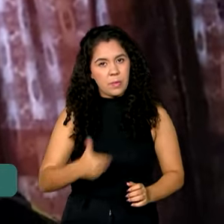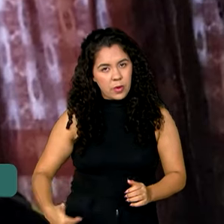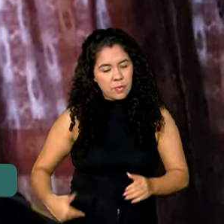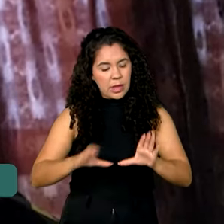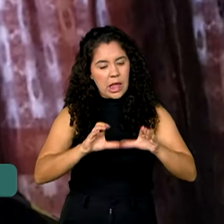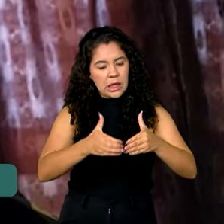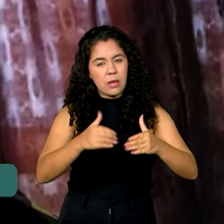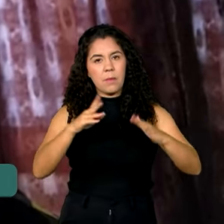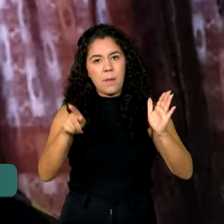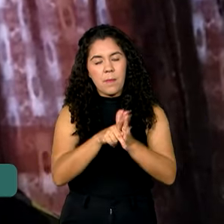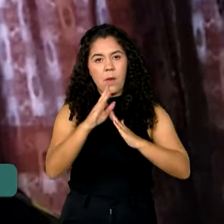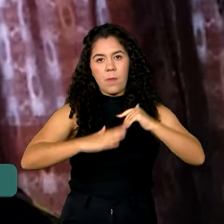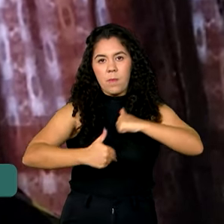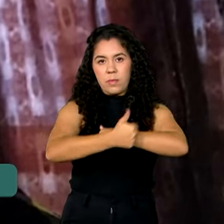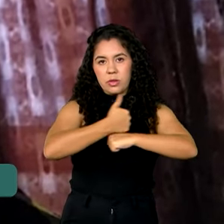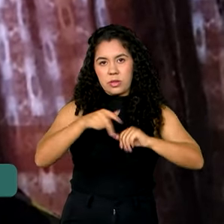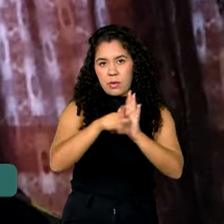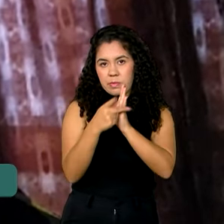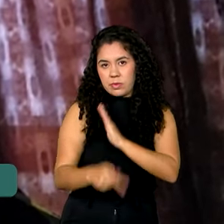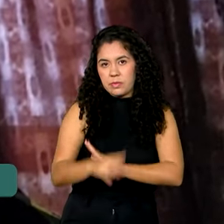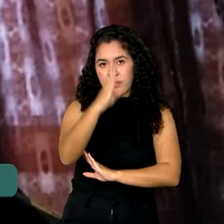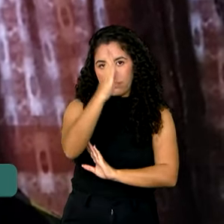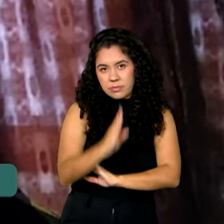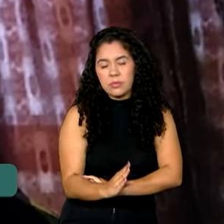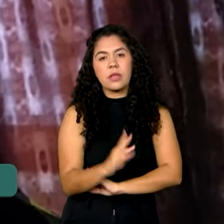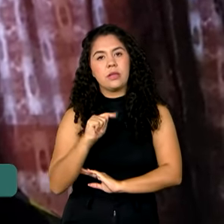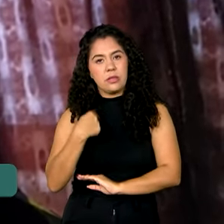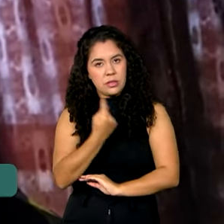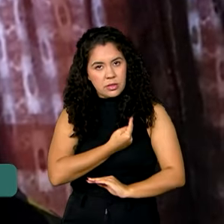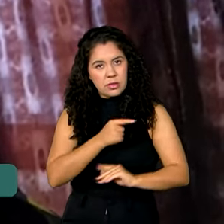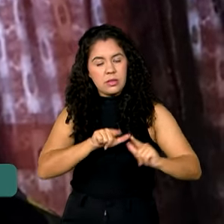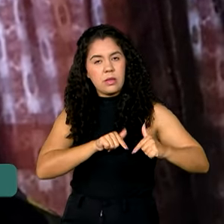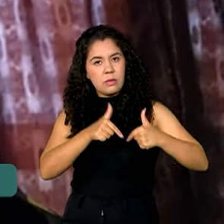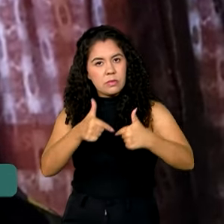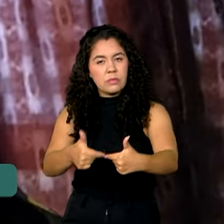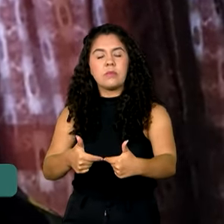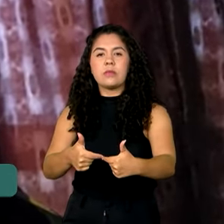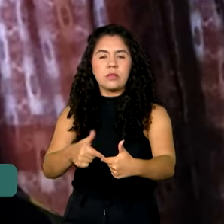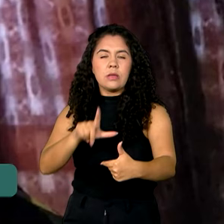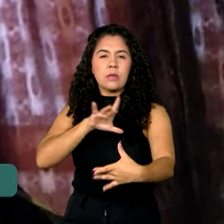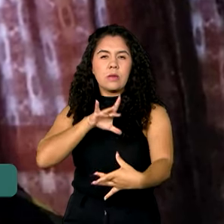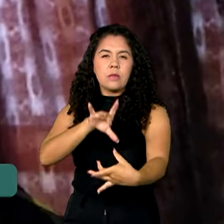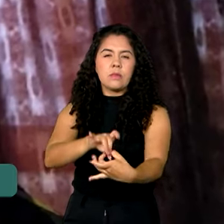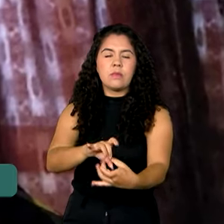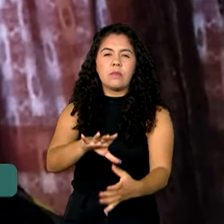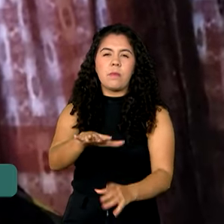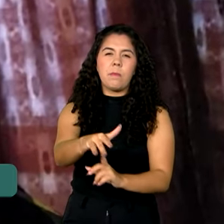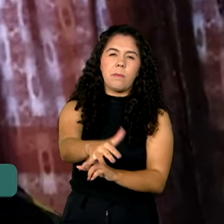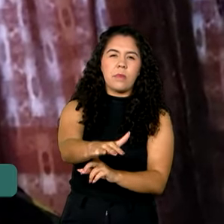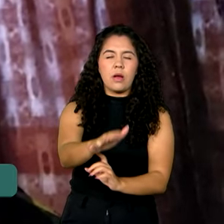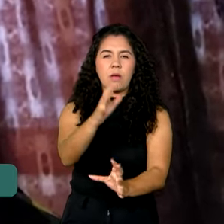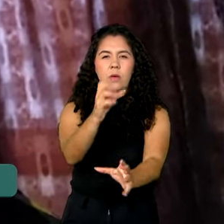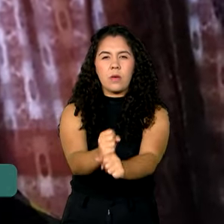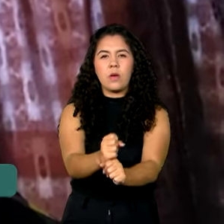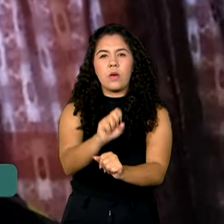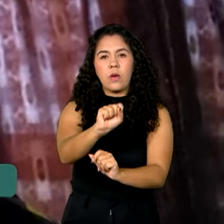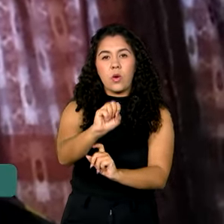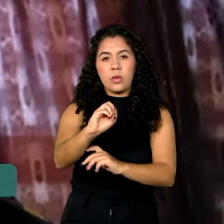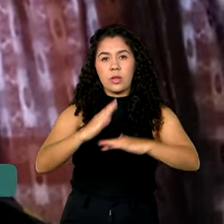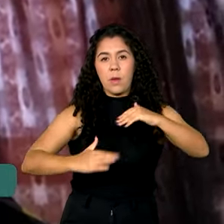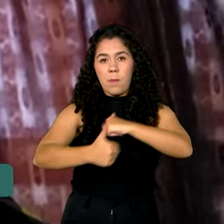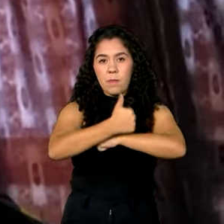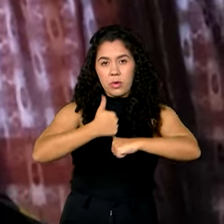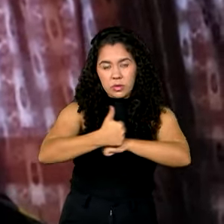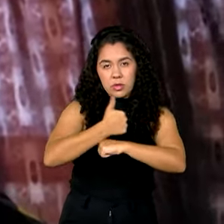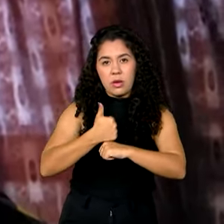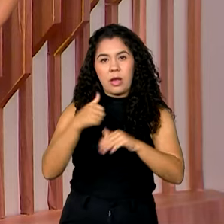trabalhando junto com o efetivo de aproximadamente 80 brigadistas